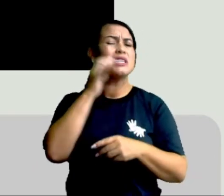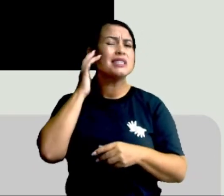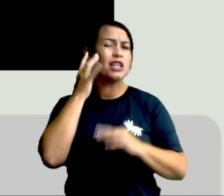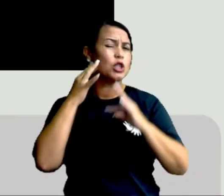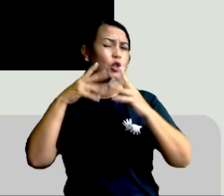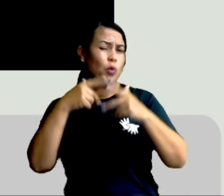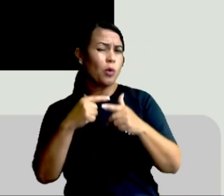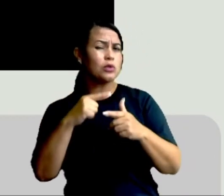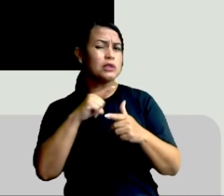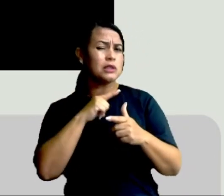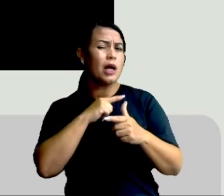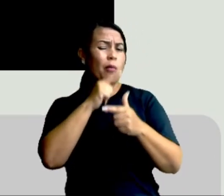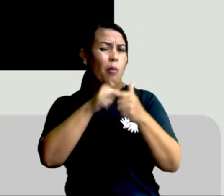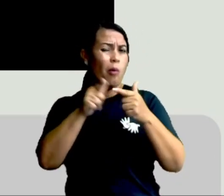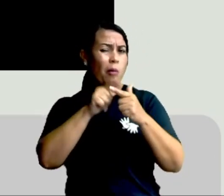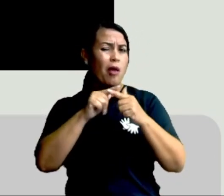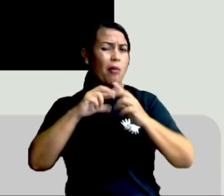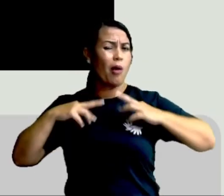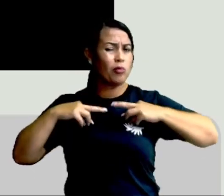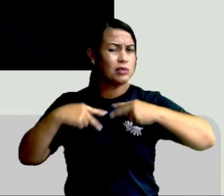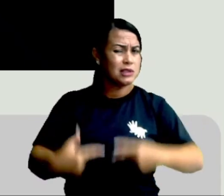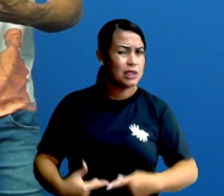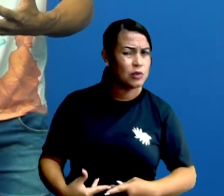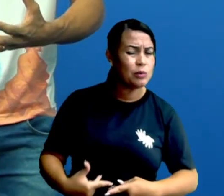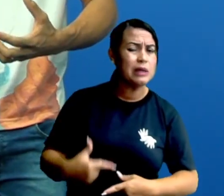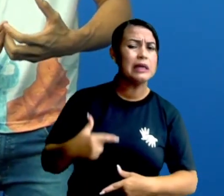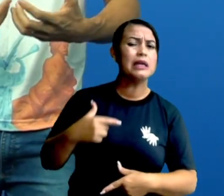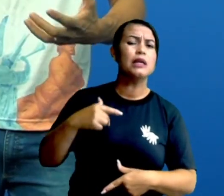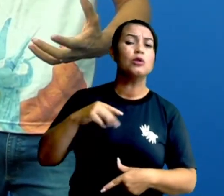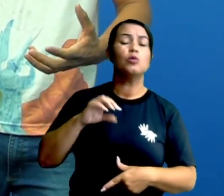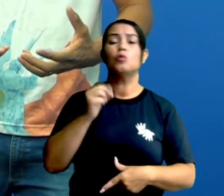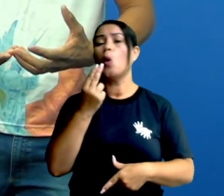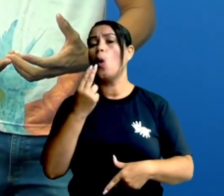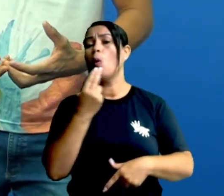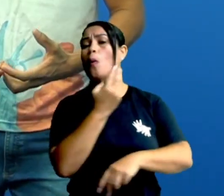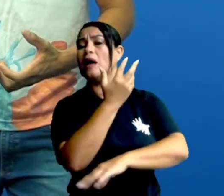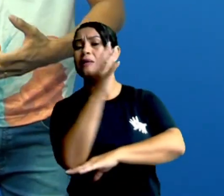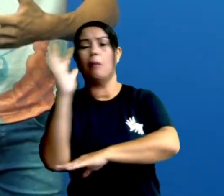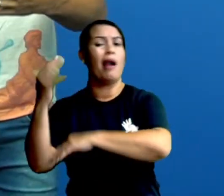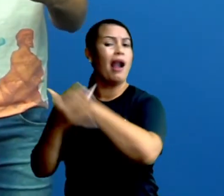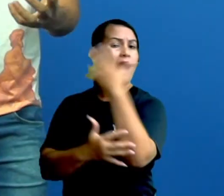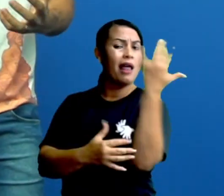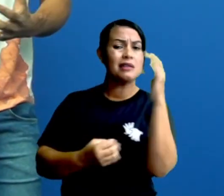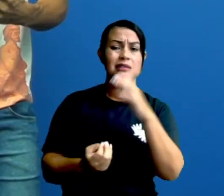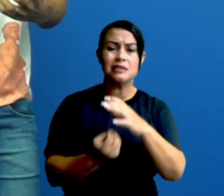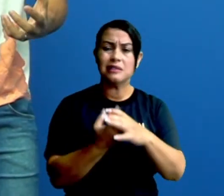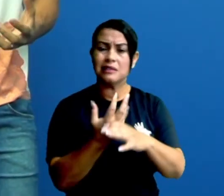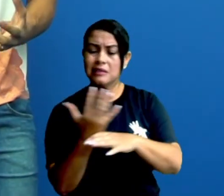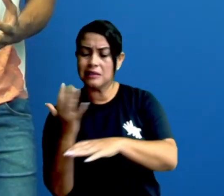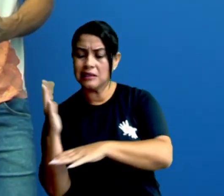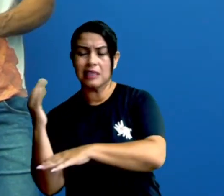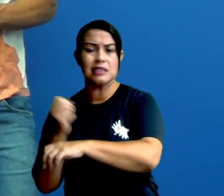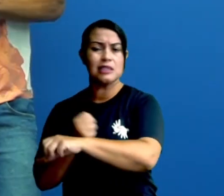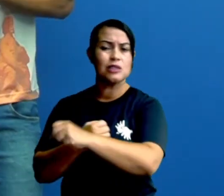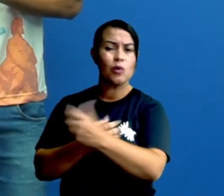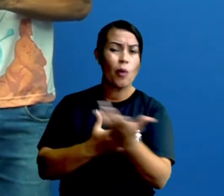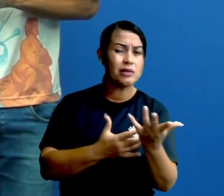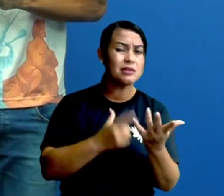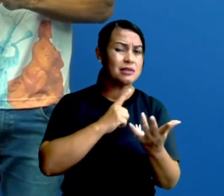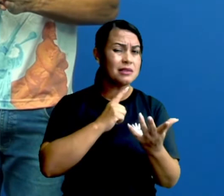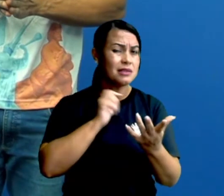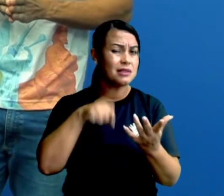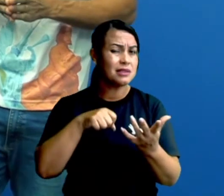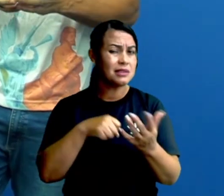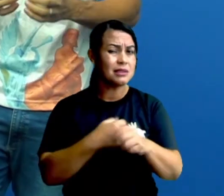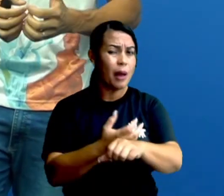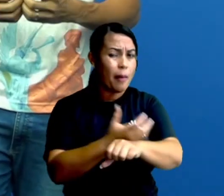danos, causam problemas aos seres humanos ou causam problemas a plantações, né? Quando a gente fala de agricultura. A gente